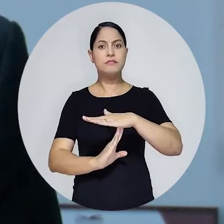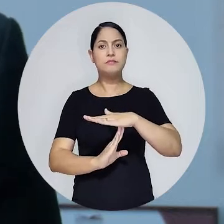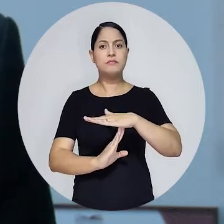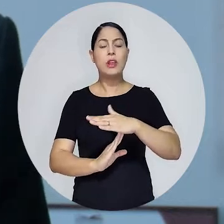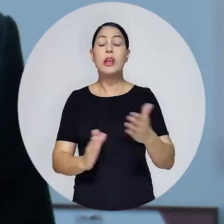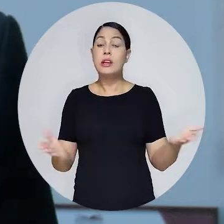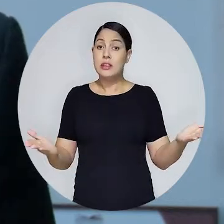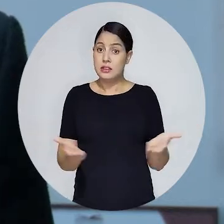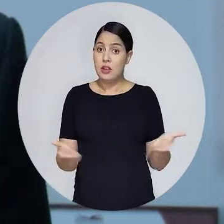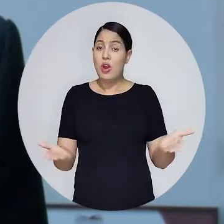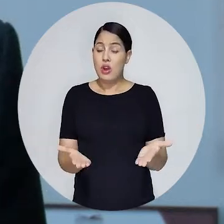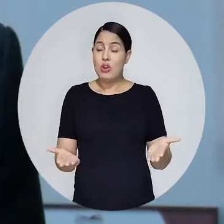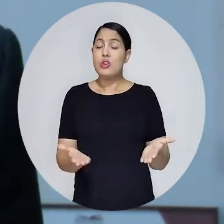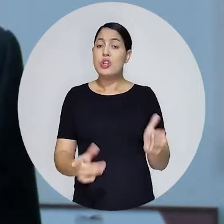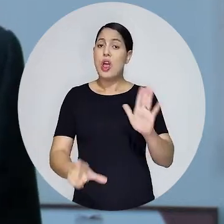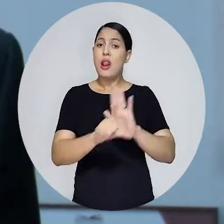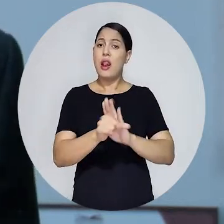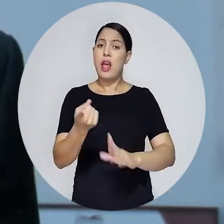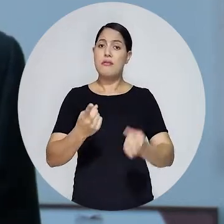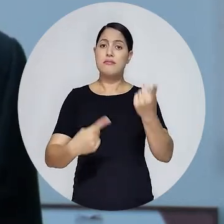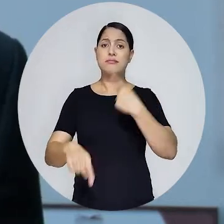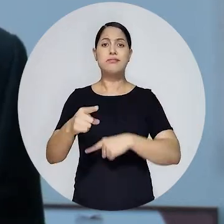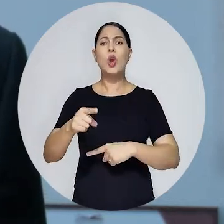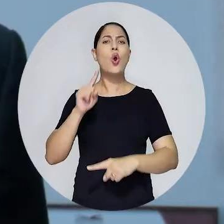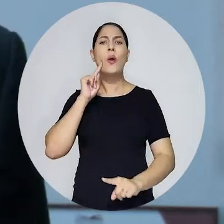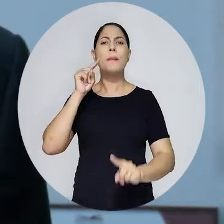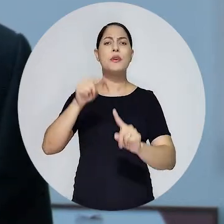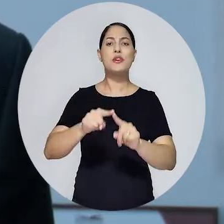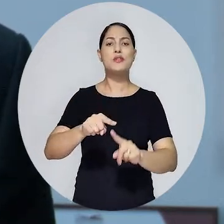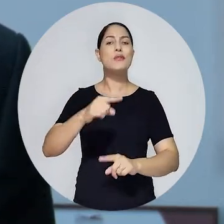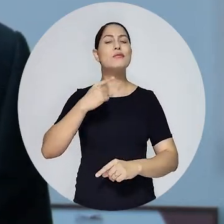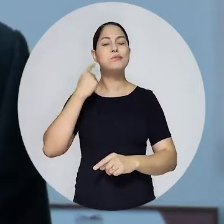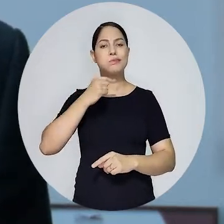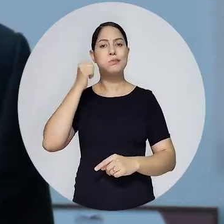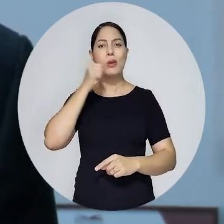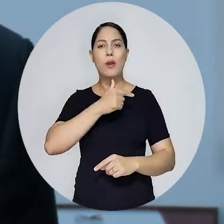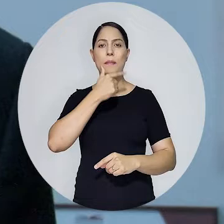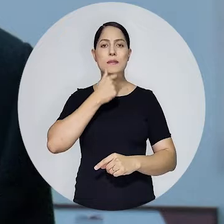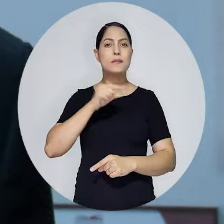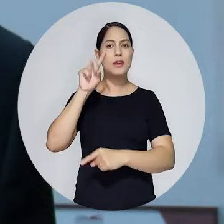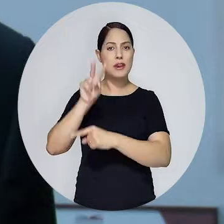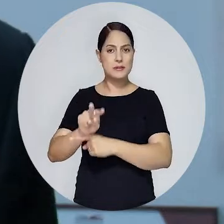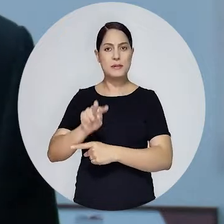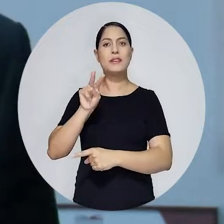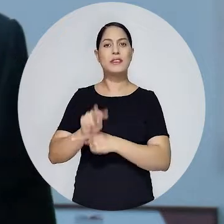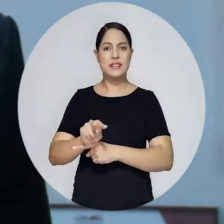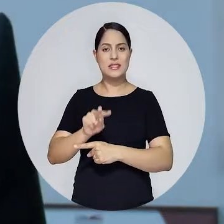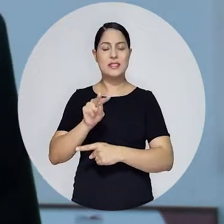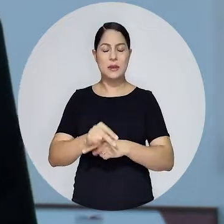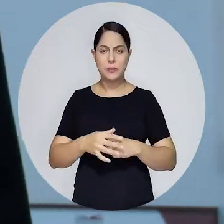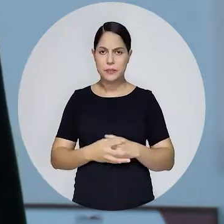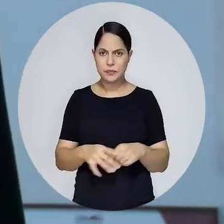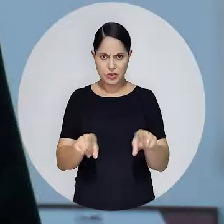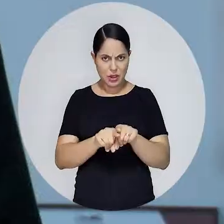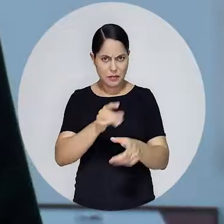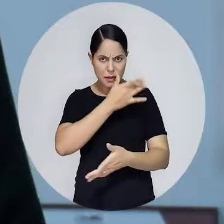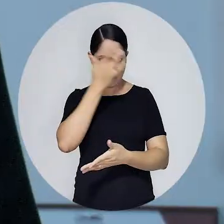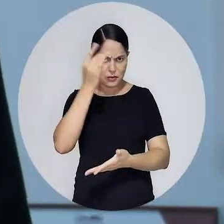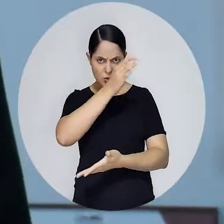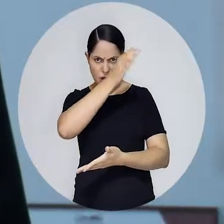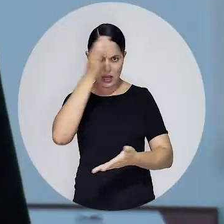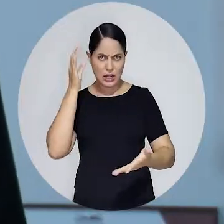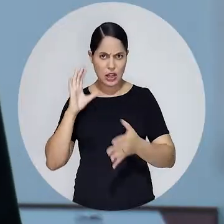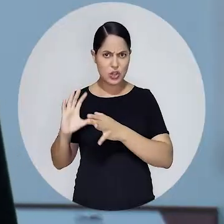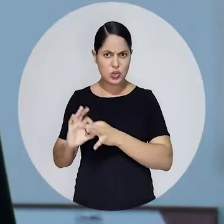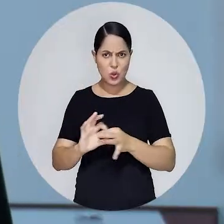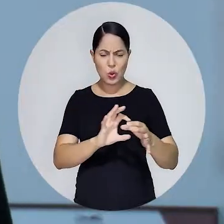limite imposto pela lei. Portanto, esta lei avança no sentido de proteger o advogado, a advogada e também aos